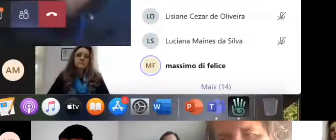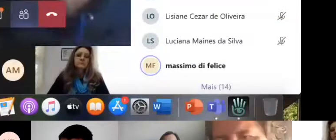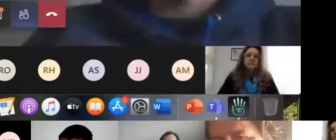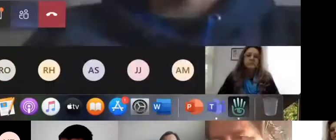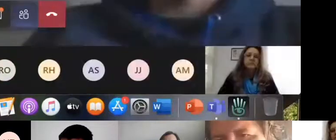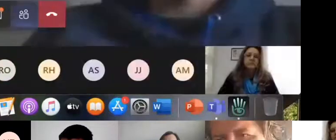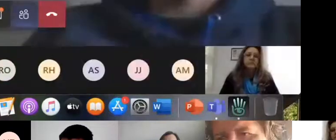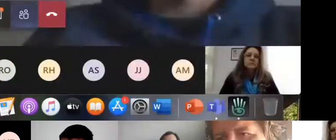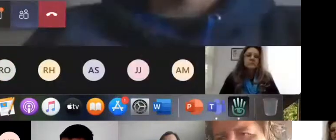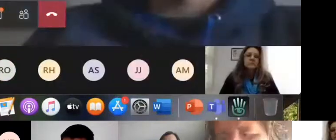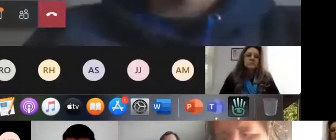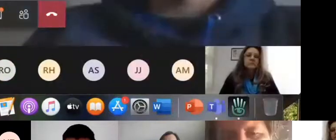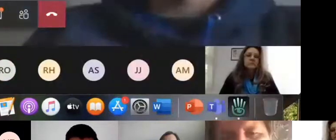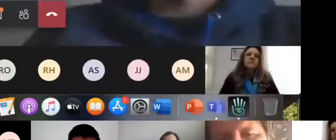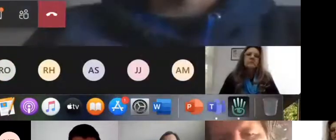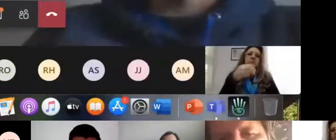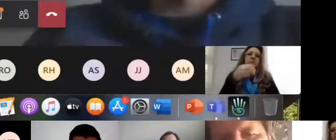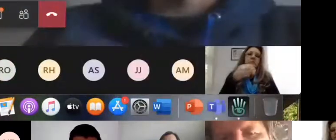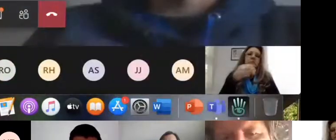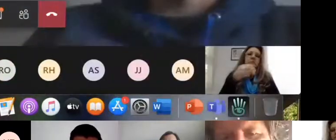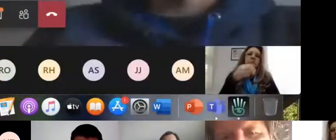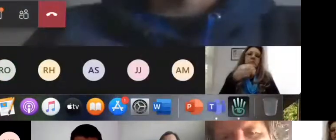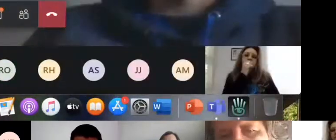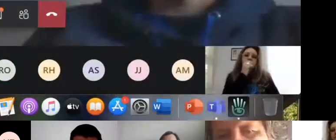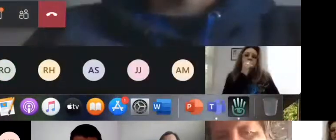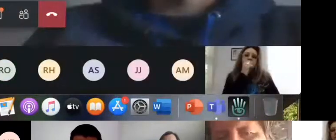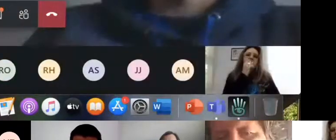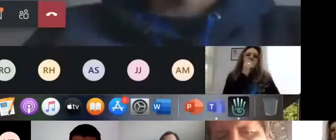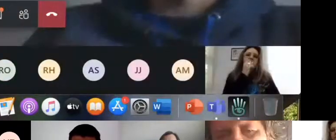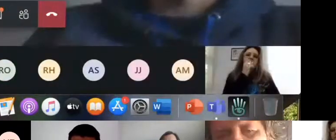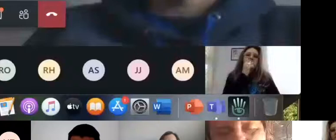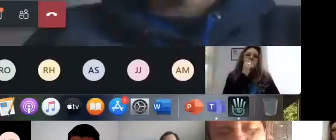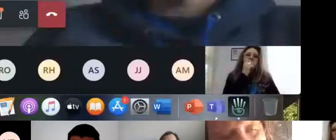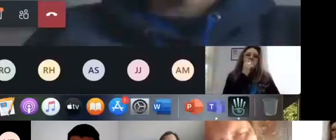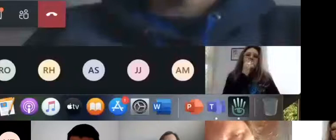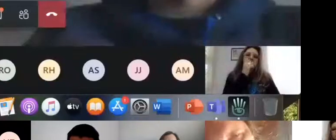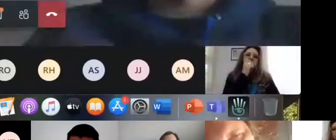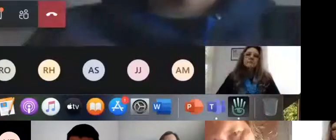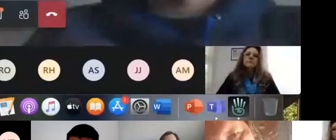a internet e todas as coisas, portanto, o processo de digitalização do meio ambiente,